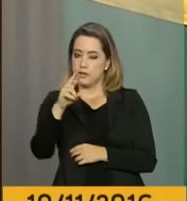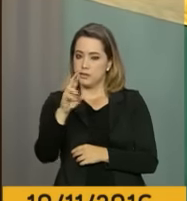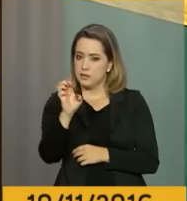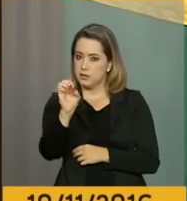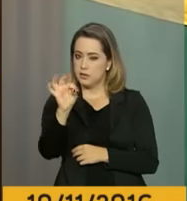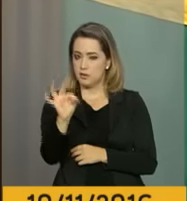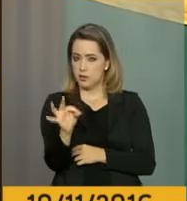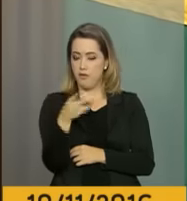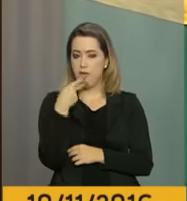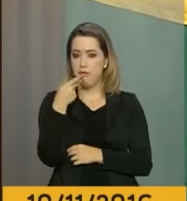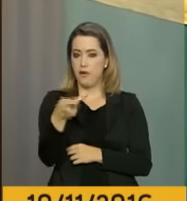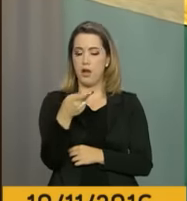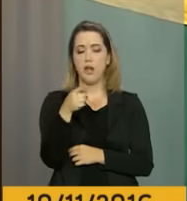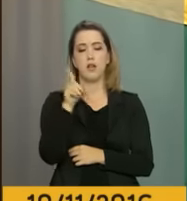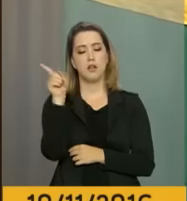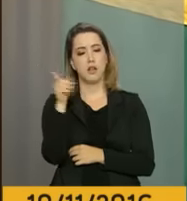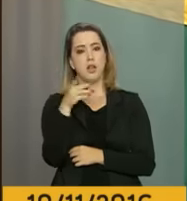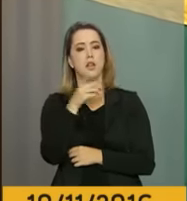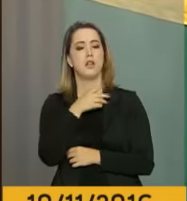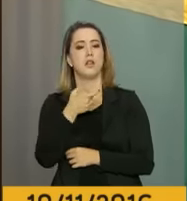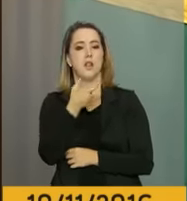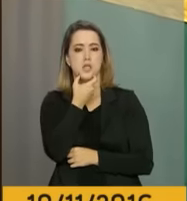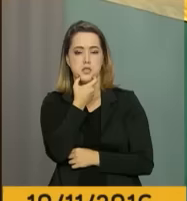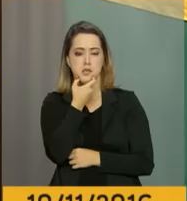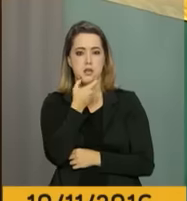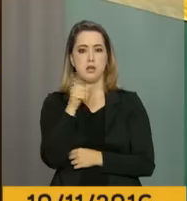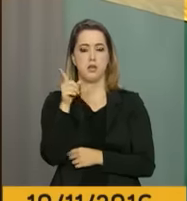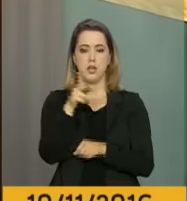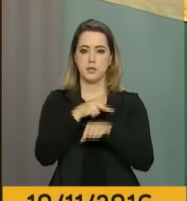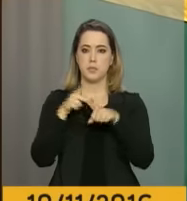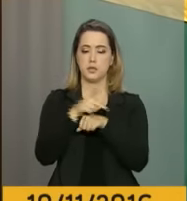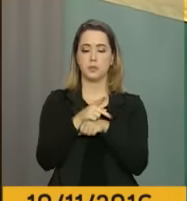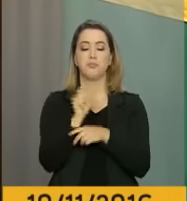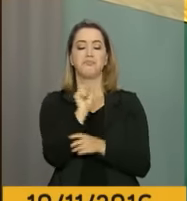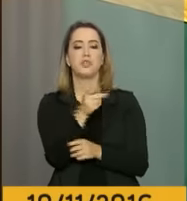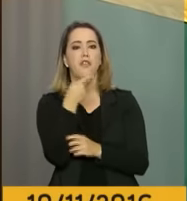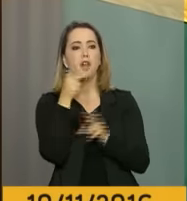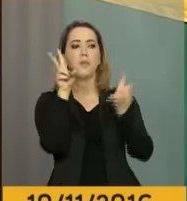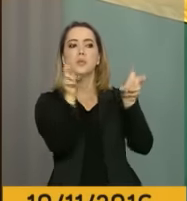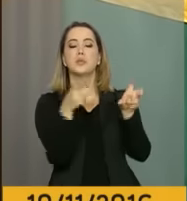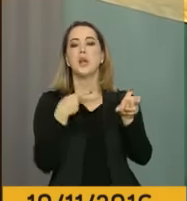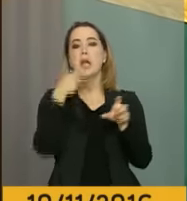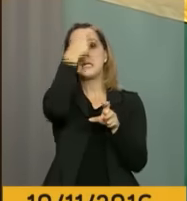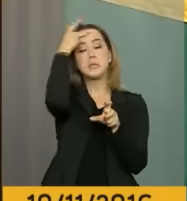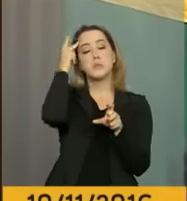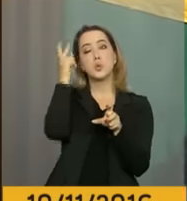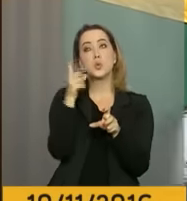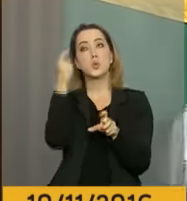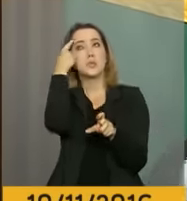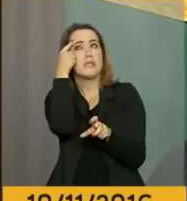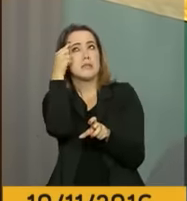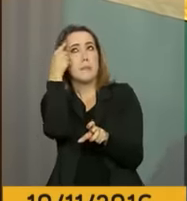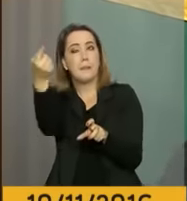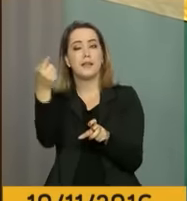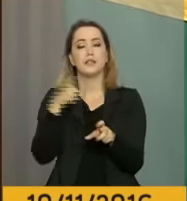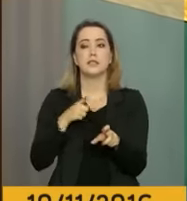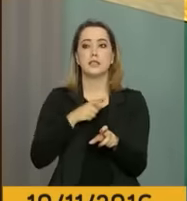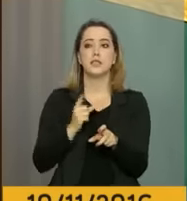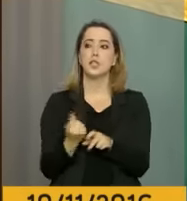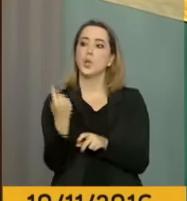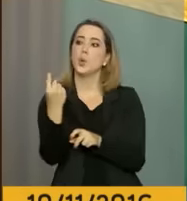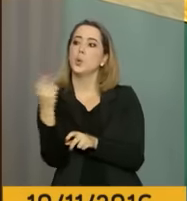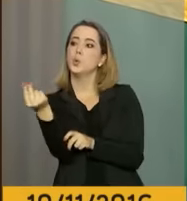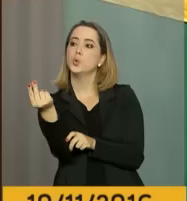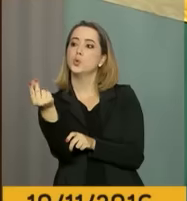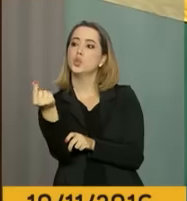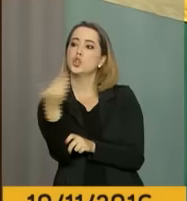coisa curiosíssima. Ela diz, olha, as pessoas acham que existe um dinheiro público e um dinheiro privado, como se no governo, não é, exerce aqui